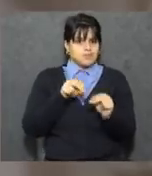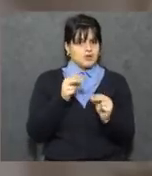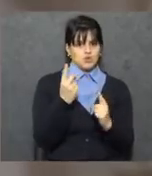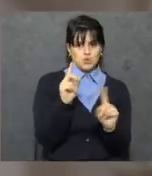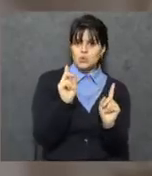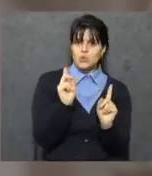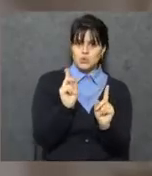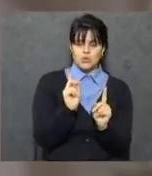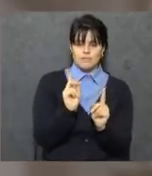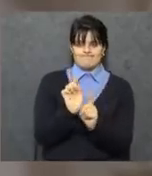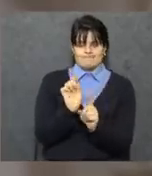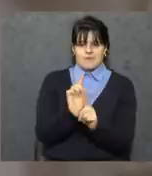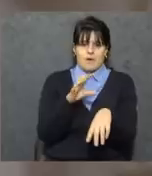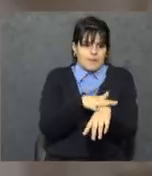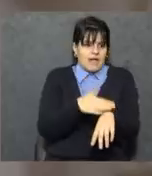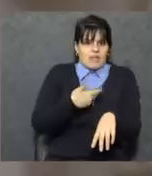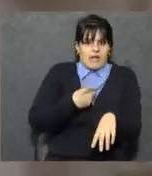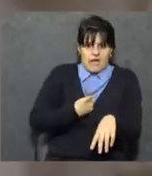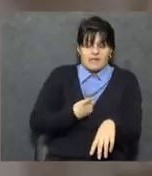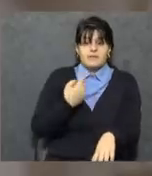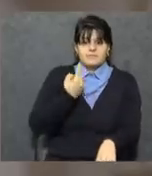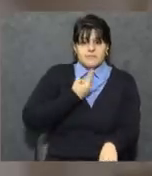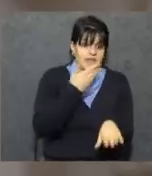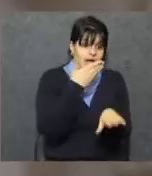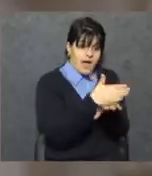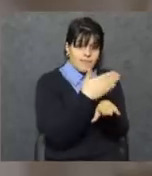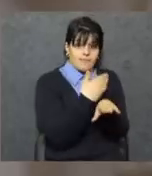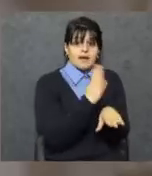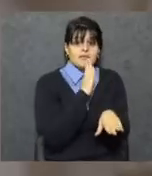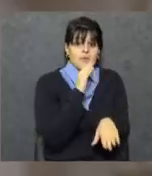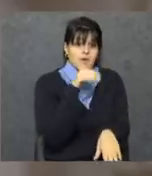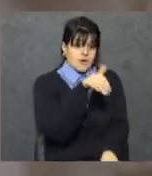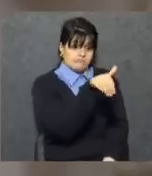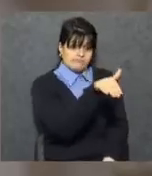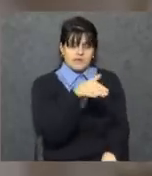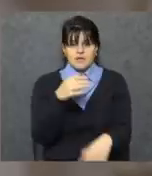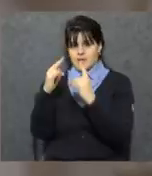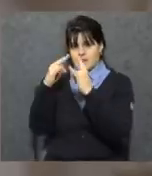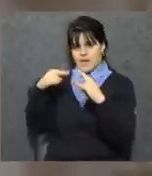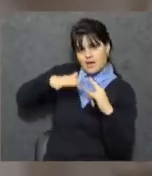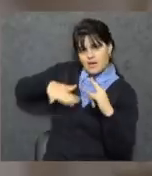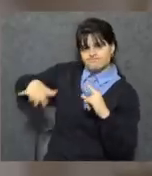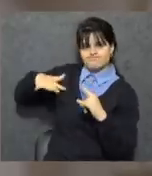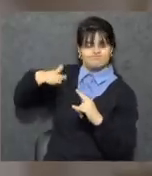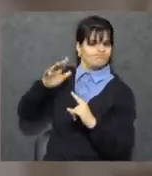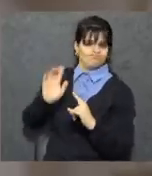impuro, deverá morar à parte, fora do acampamento.